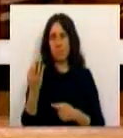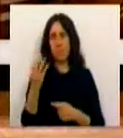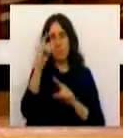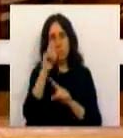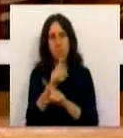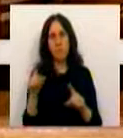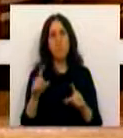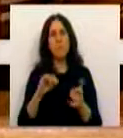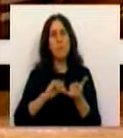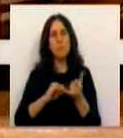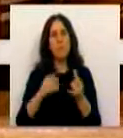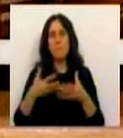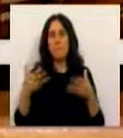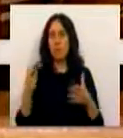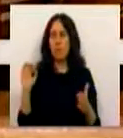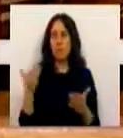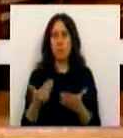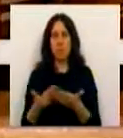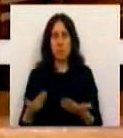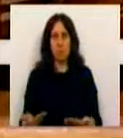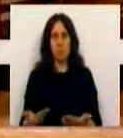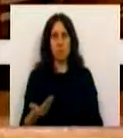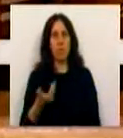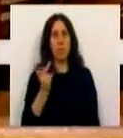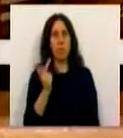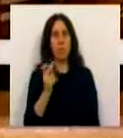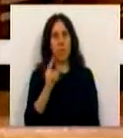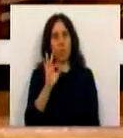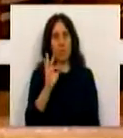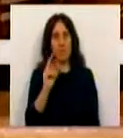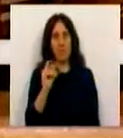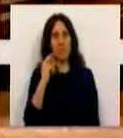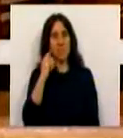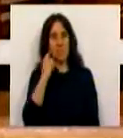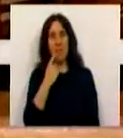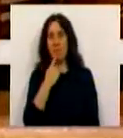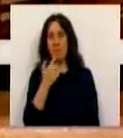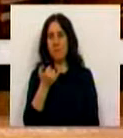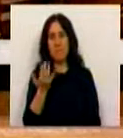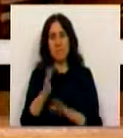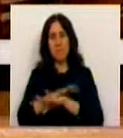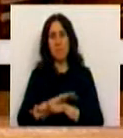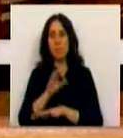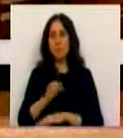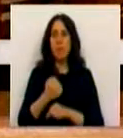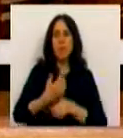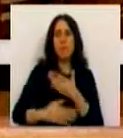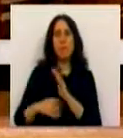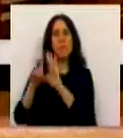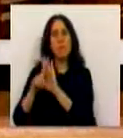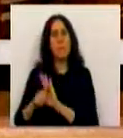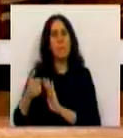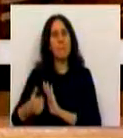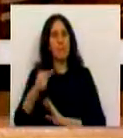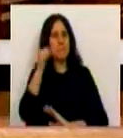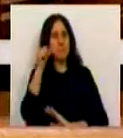das mesmas não se encontram ainda hoje, quase 43 anos após o 25 de Abril, devidamente ativas e legalizadas. Sobre